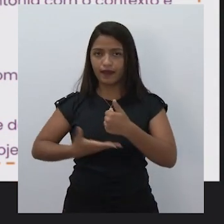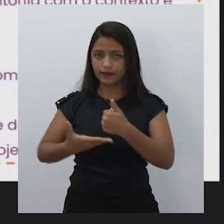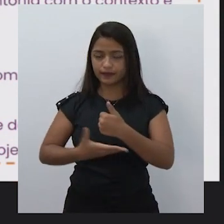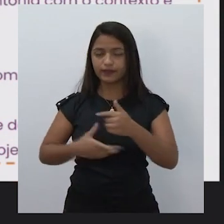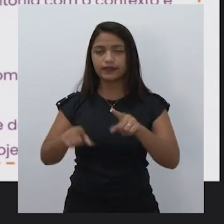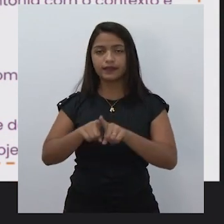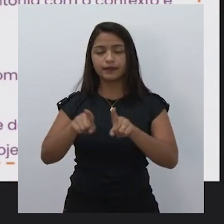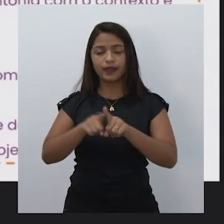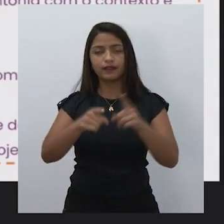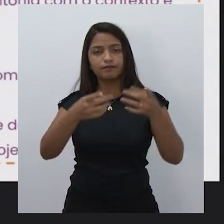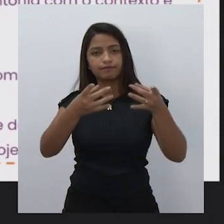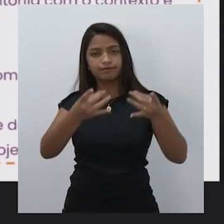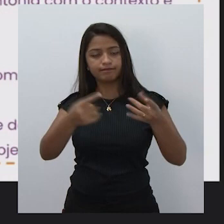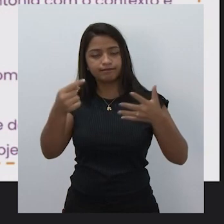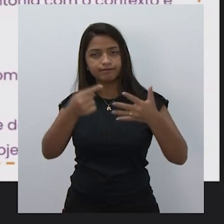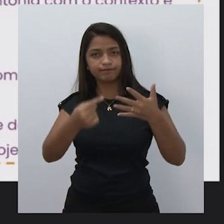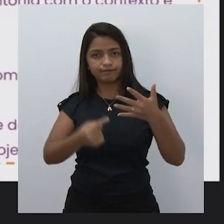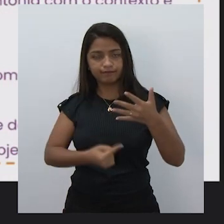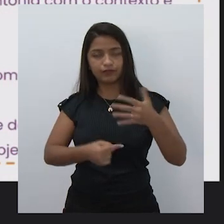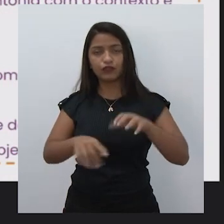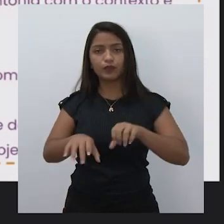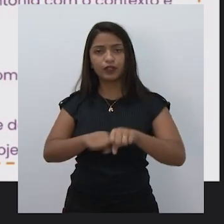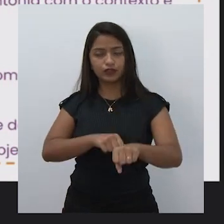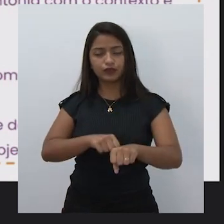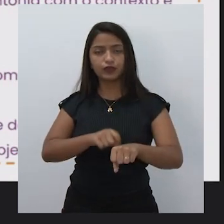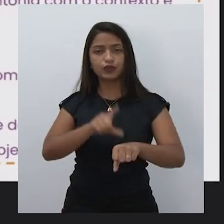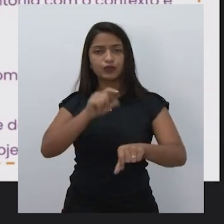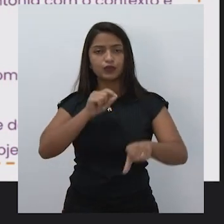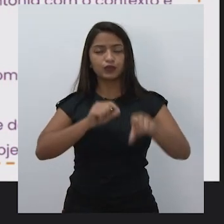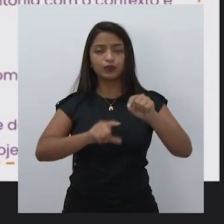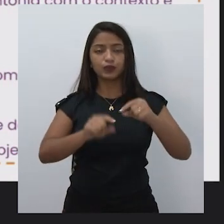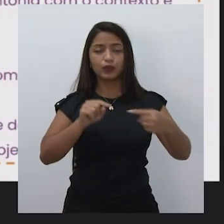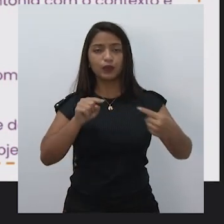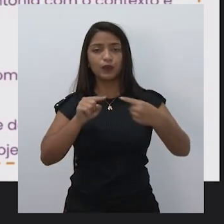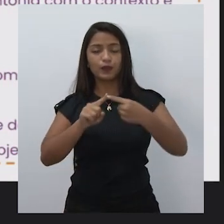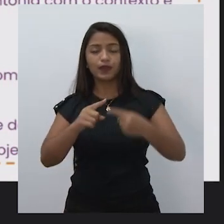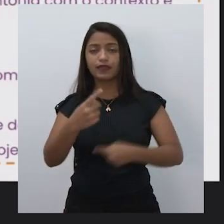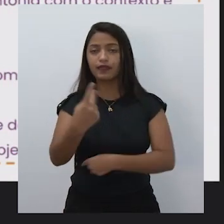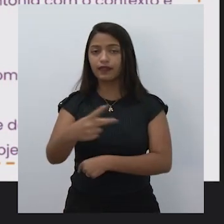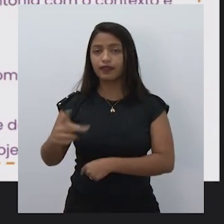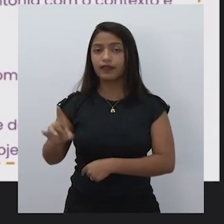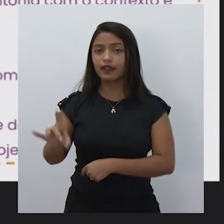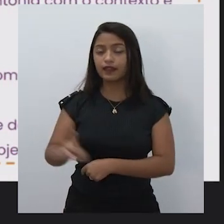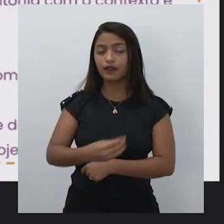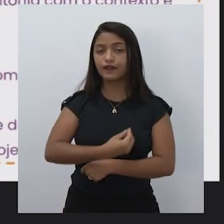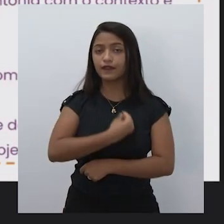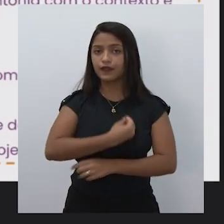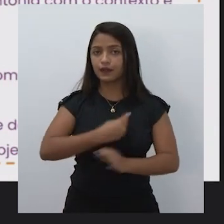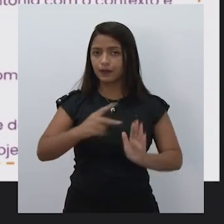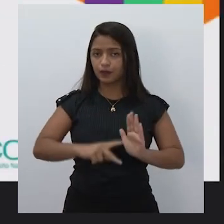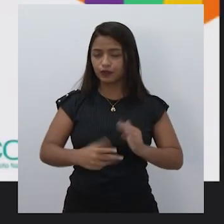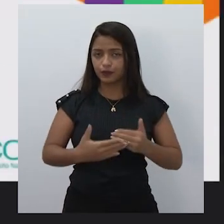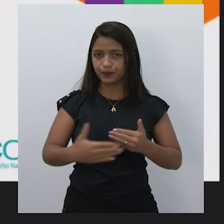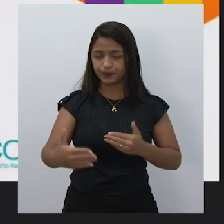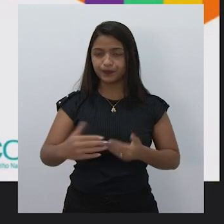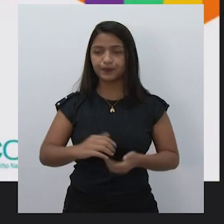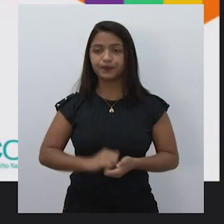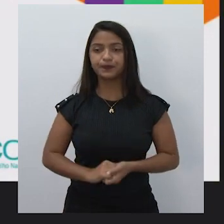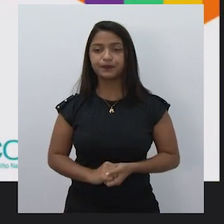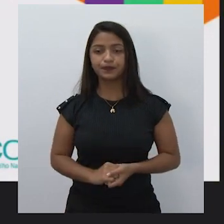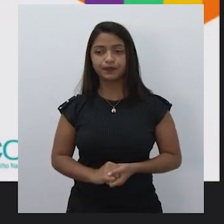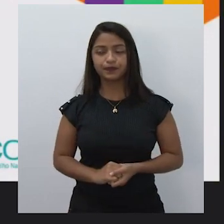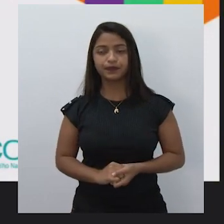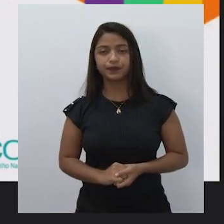itinerários formativos, escolhido em consonância com o projeto de vida dos estudantes. Pode passar, Pri, já estou aí